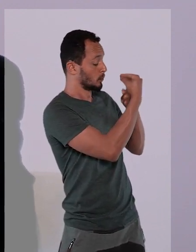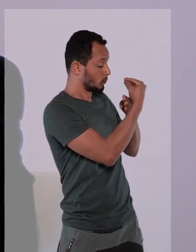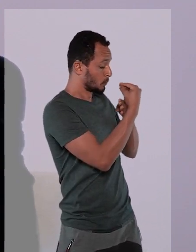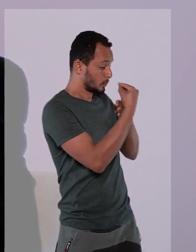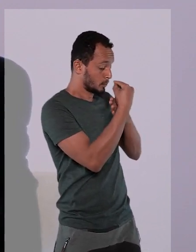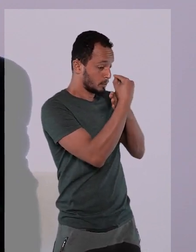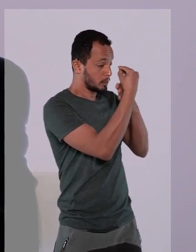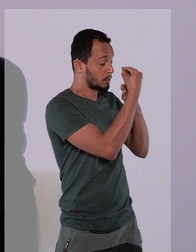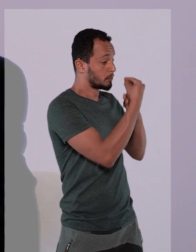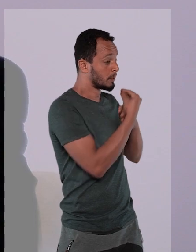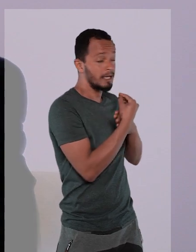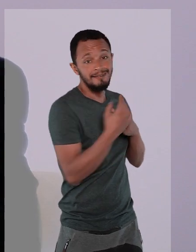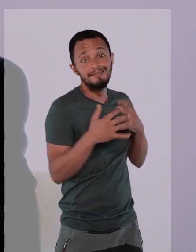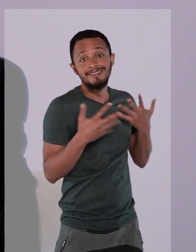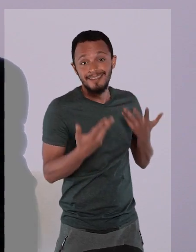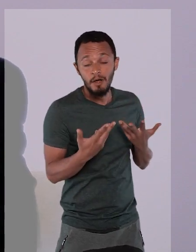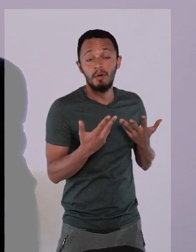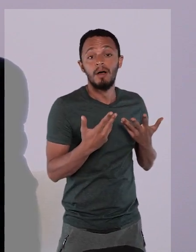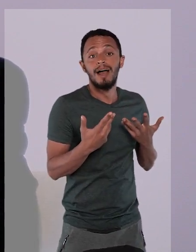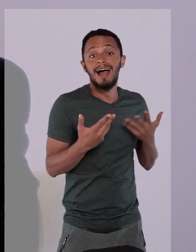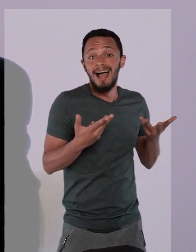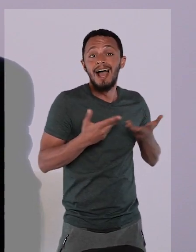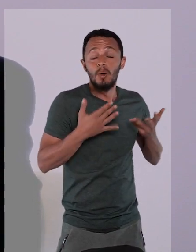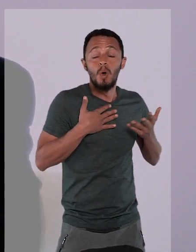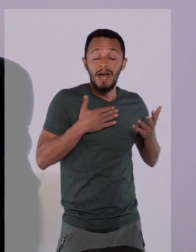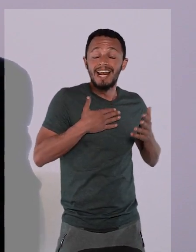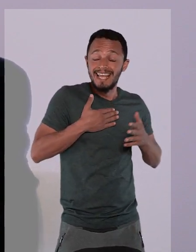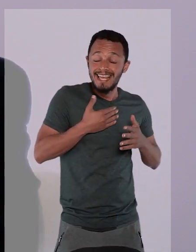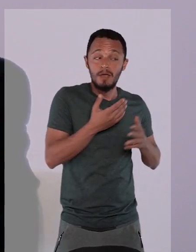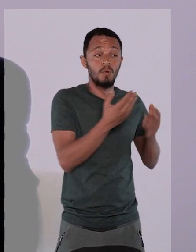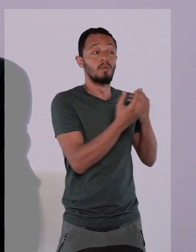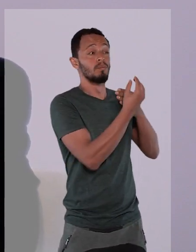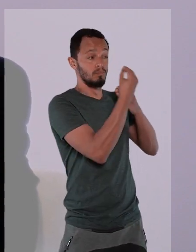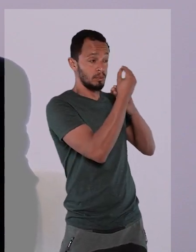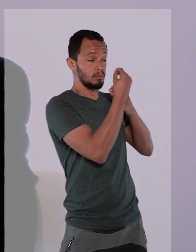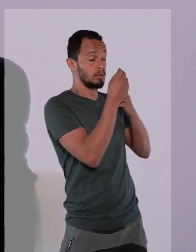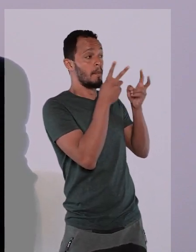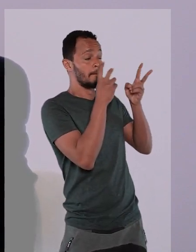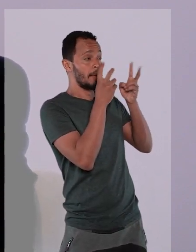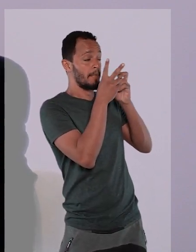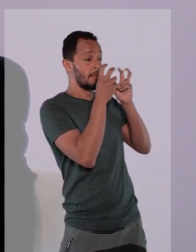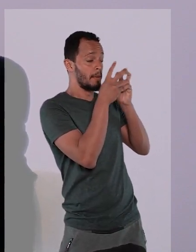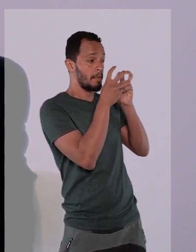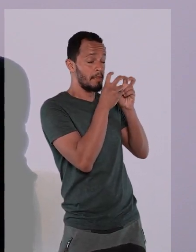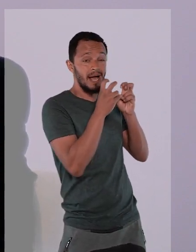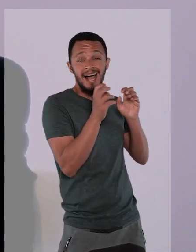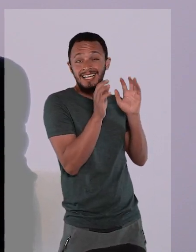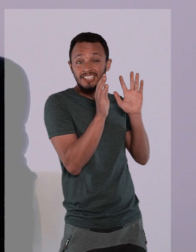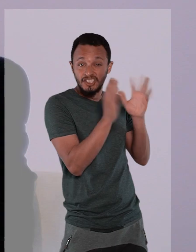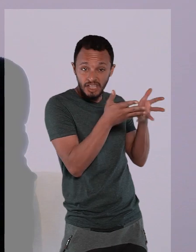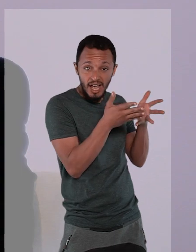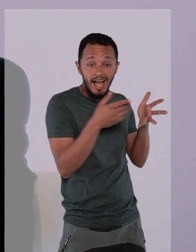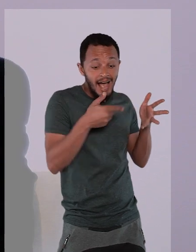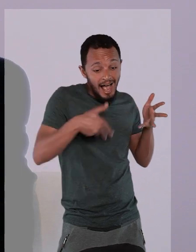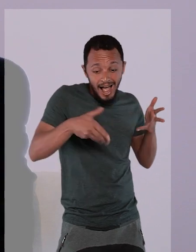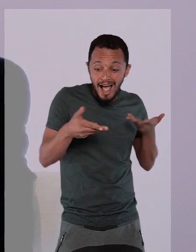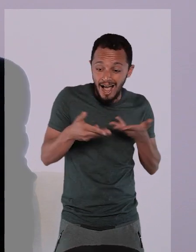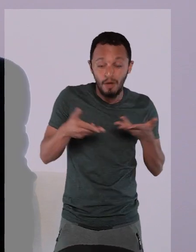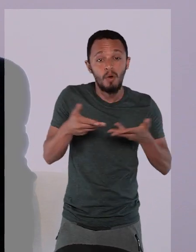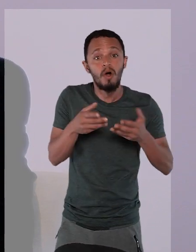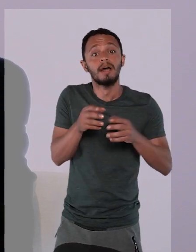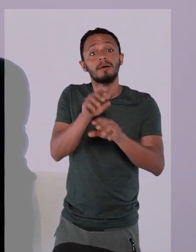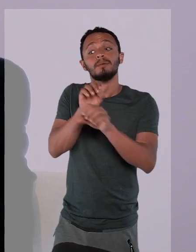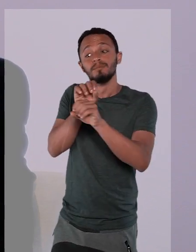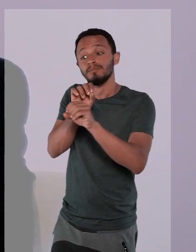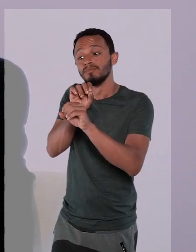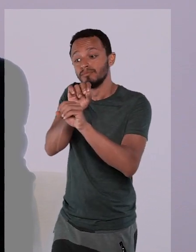obrigação de retornar para essa população é aquilo que eu recebi dela, né? E eu vejo a